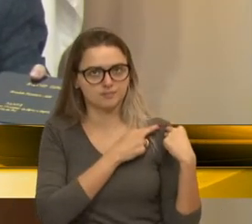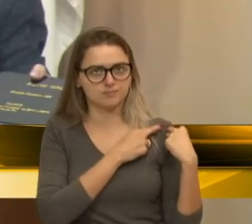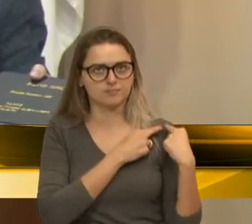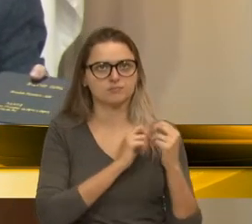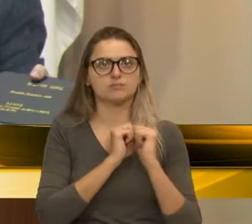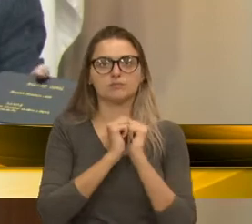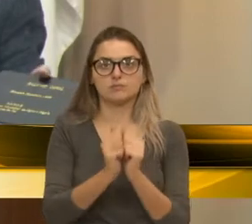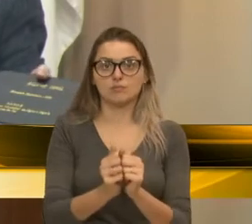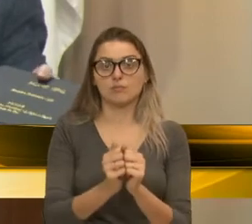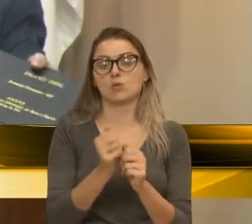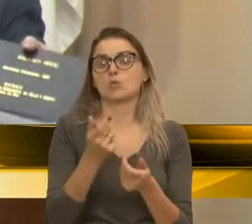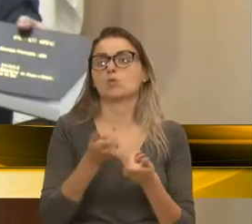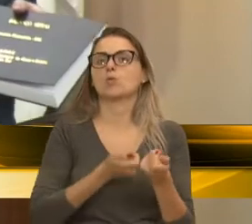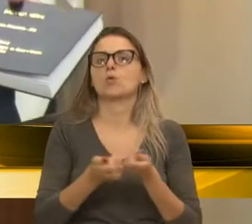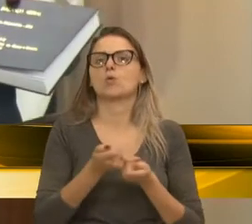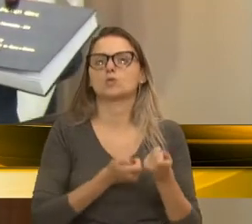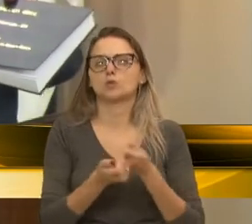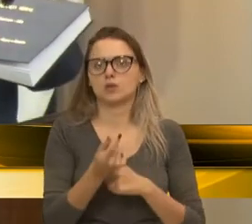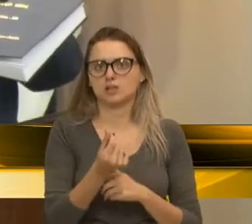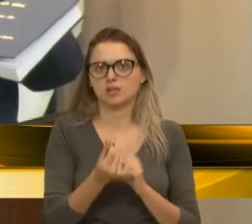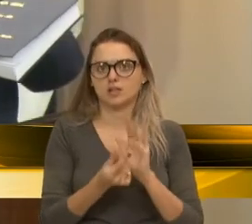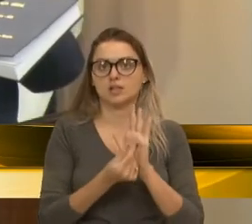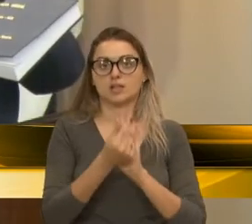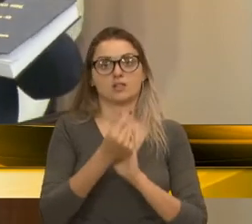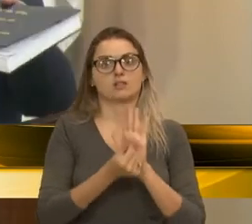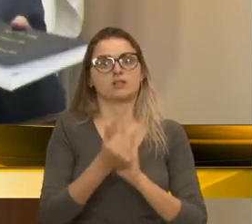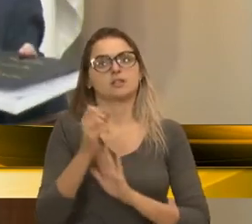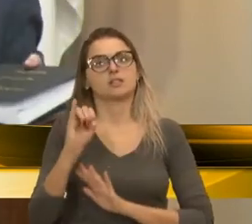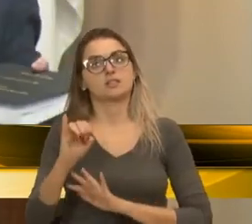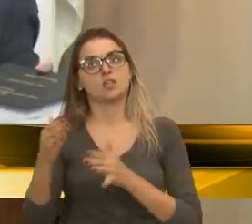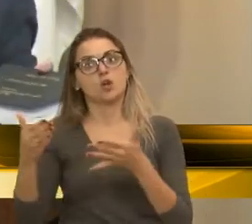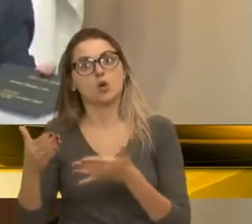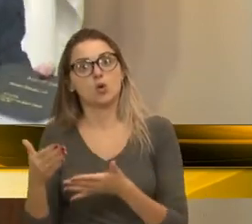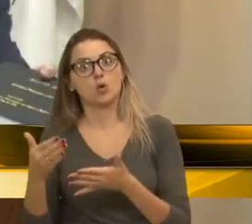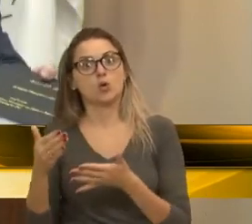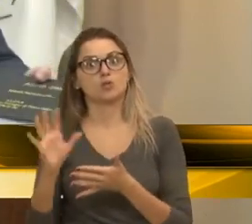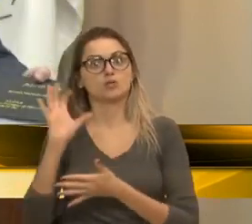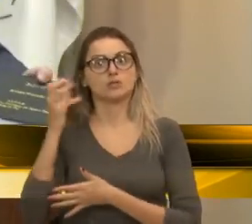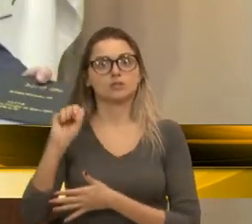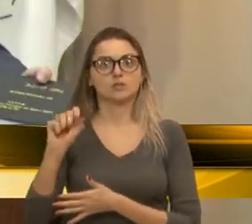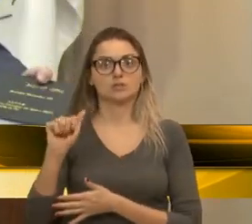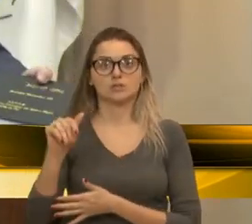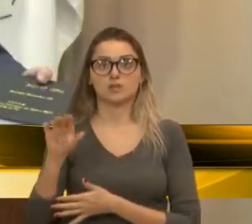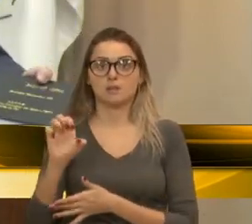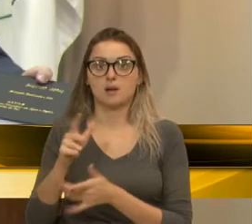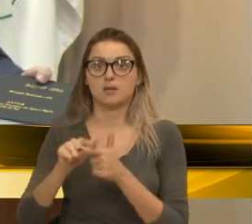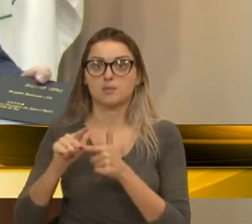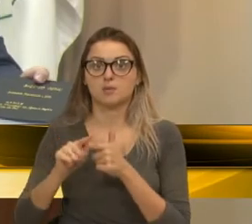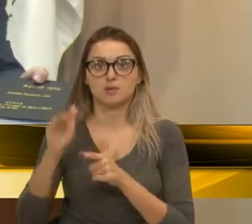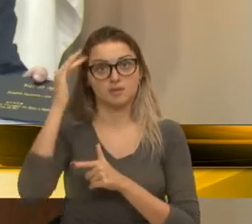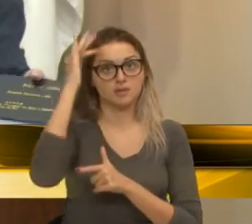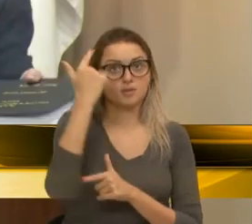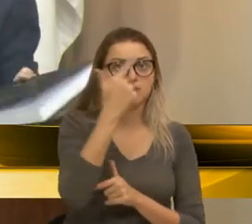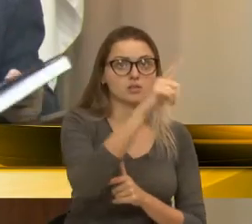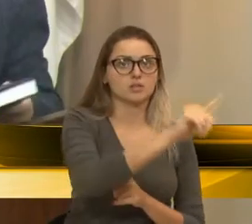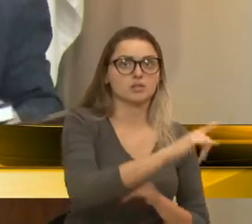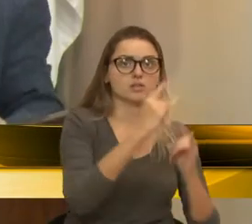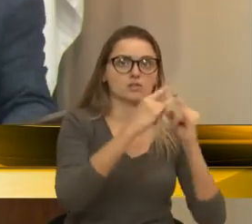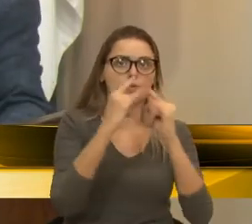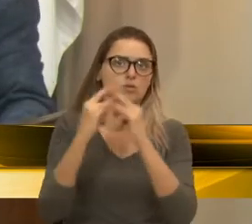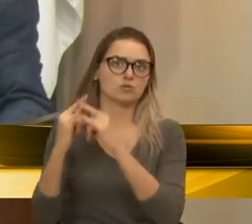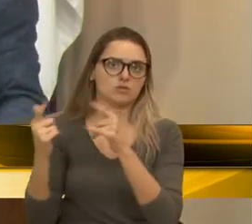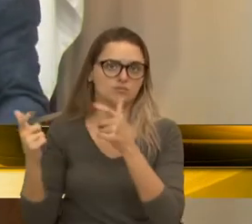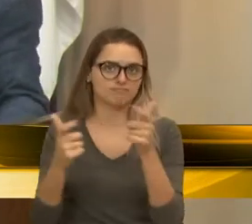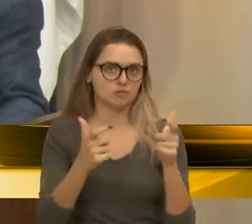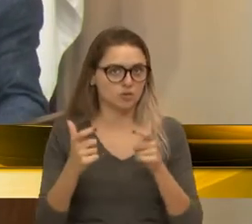as finanças, né? Se isso está acontecendo no SAMAI, imagino no resto. Imagino no resto.